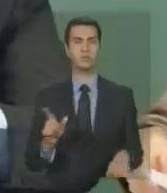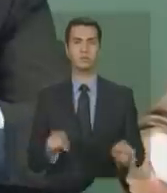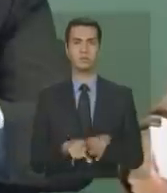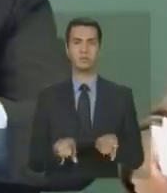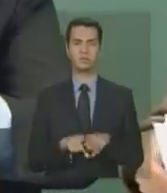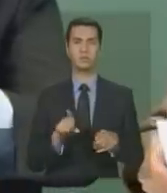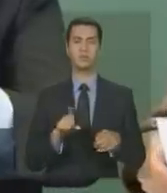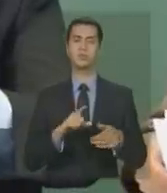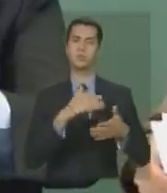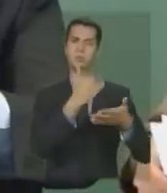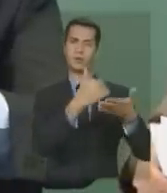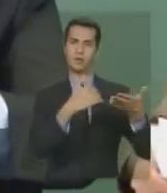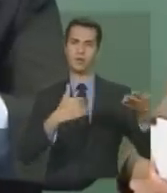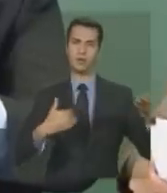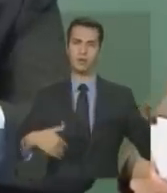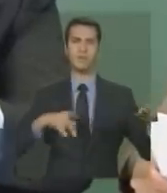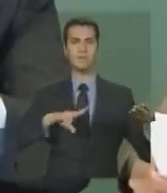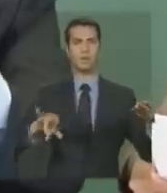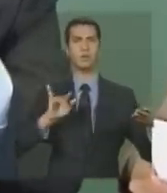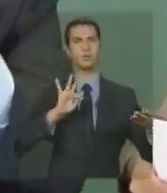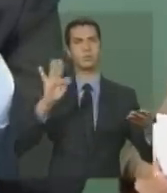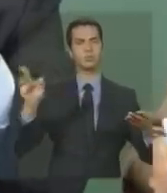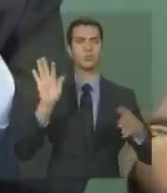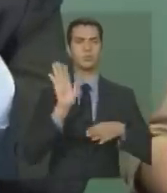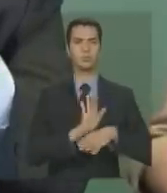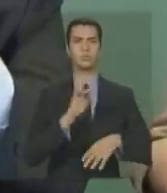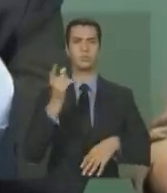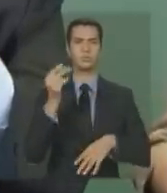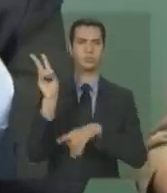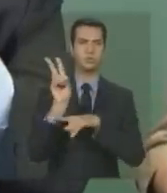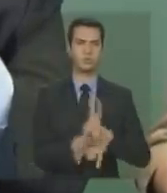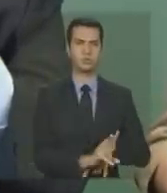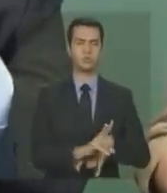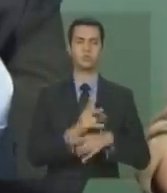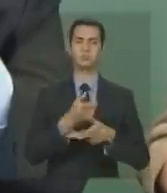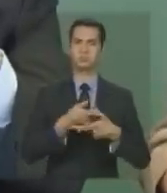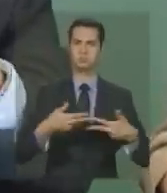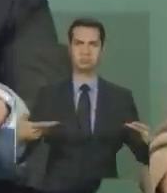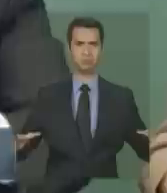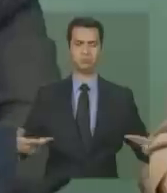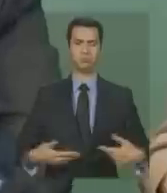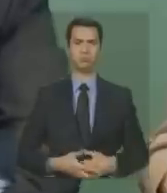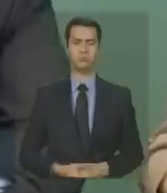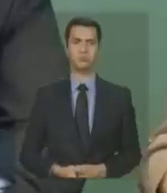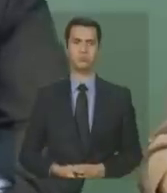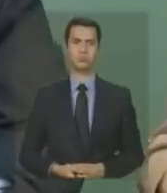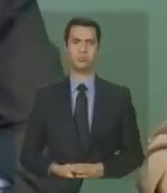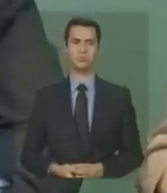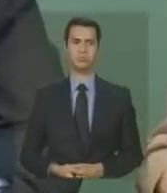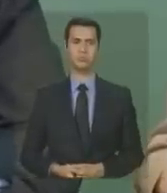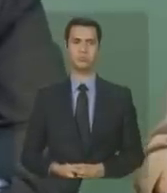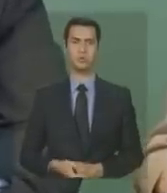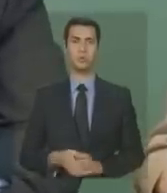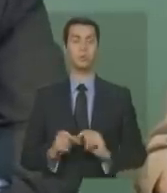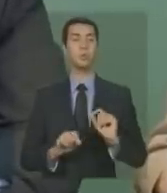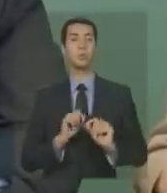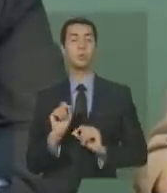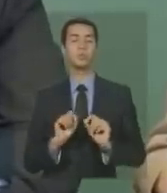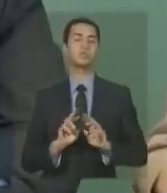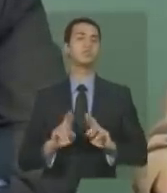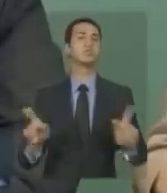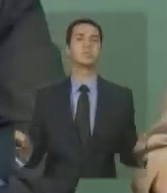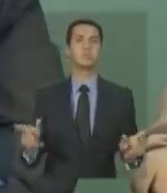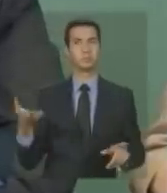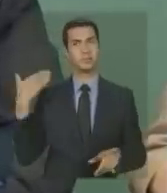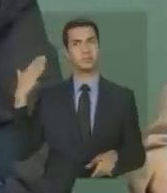objeto também de crédito incentivos e outros e uma diferença que tem em relação à política que acontecia até hoje